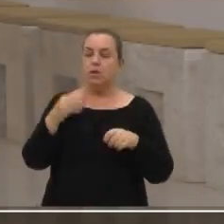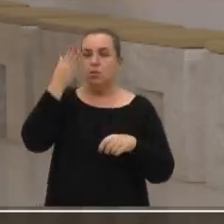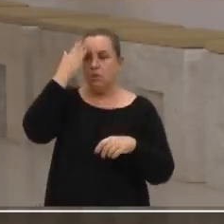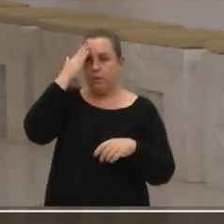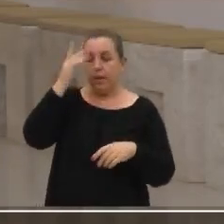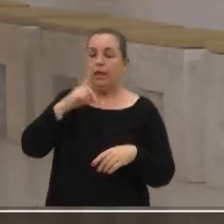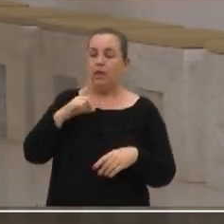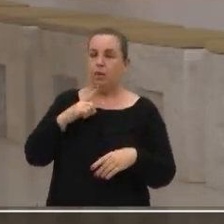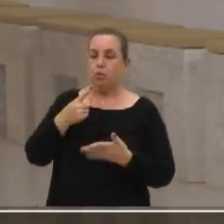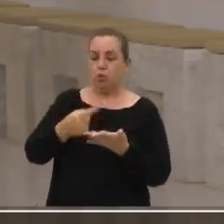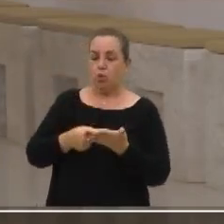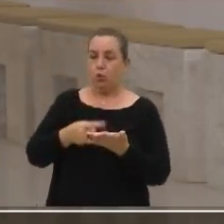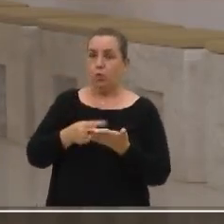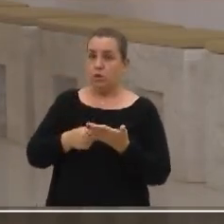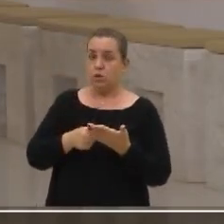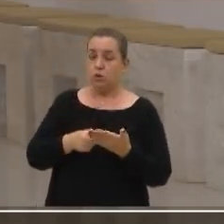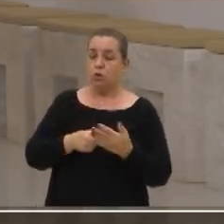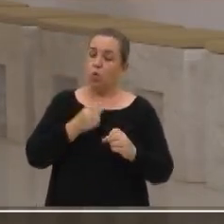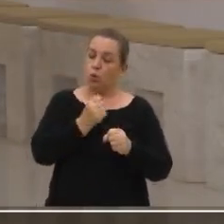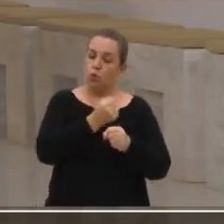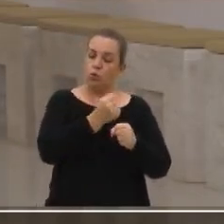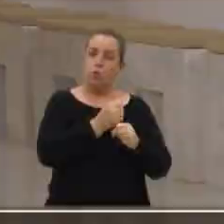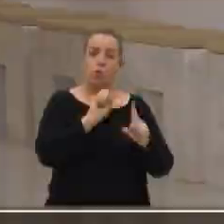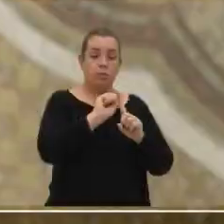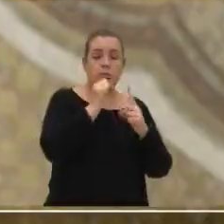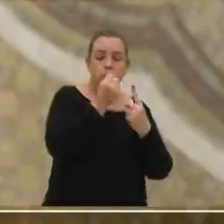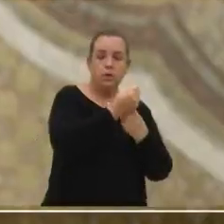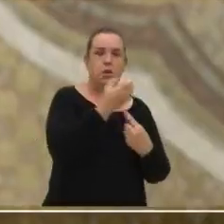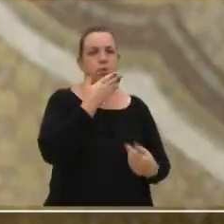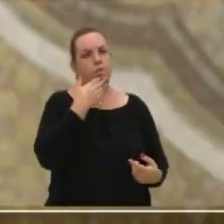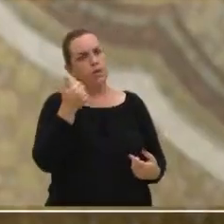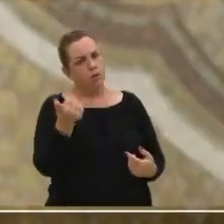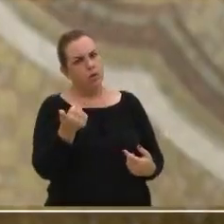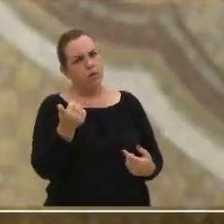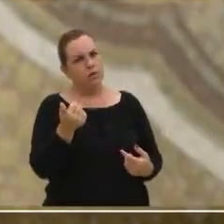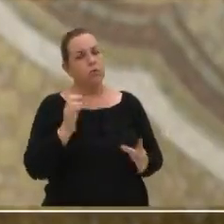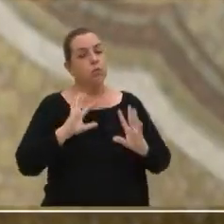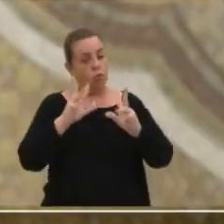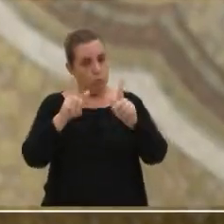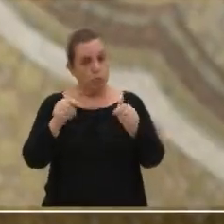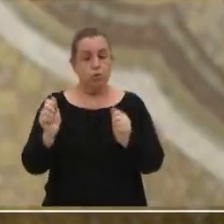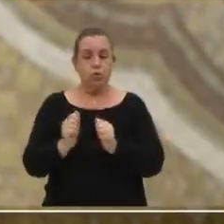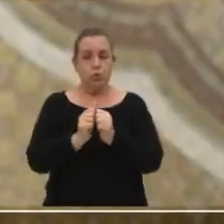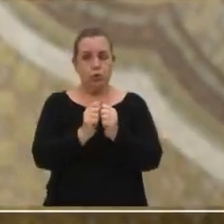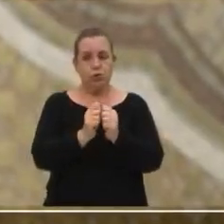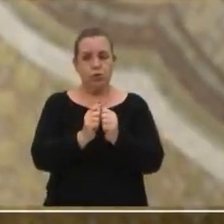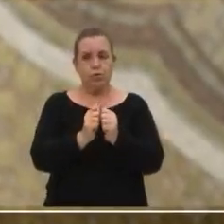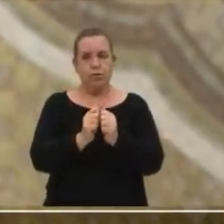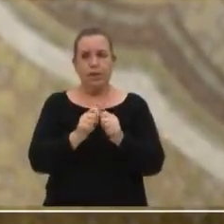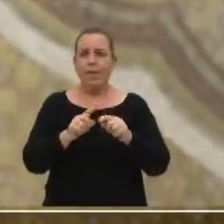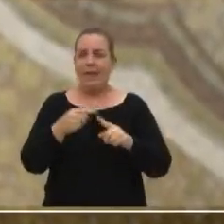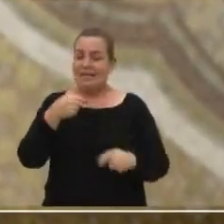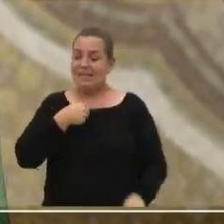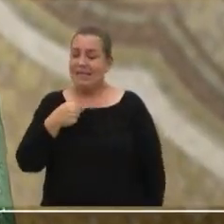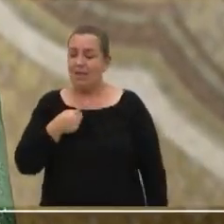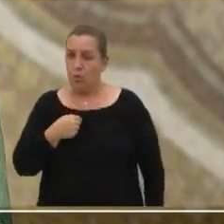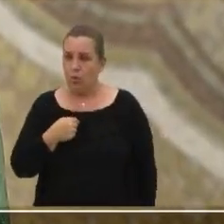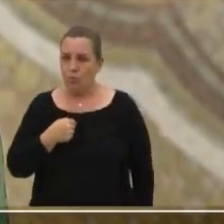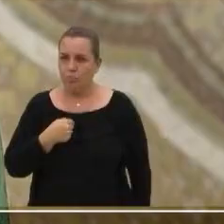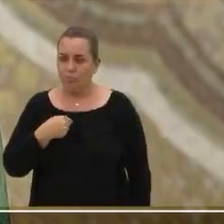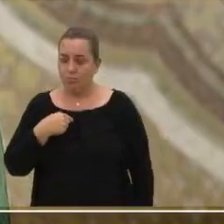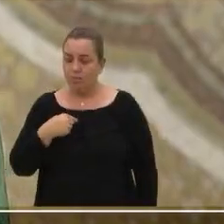compromisso de uma sociedade melhor, do ponto de vista coletivo, mas e do ponto de vista individual.